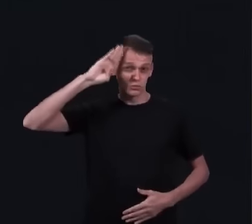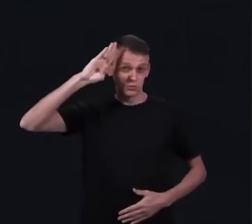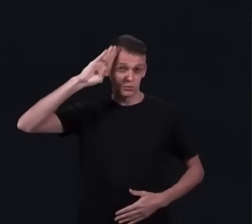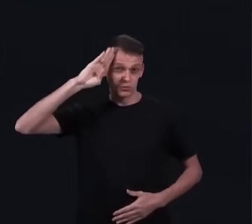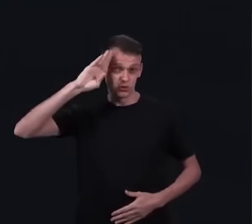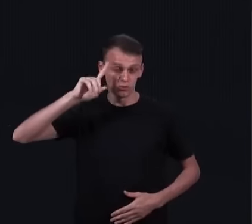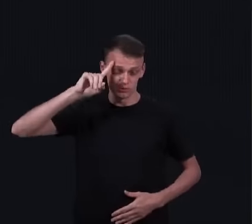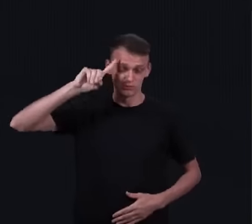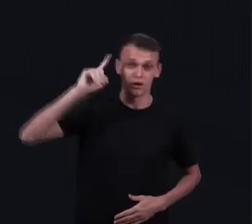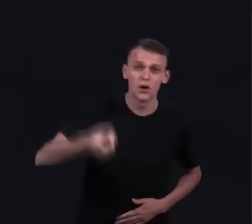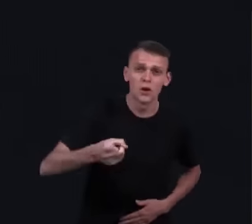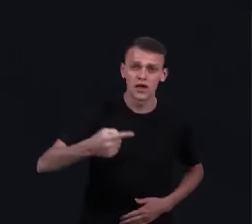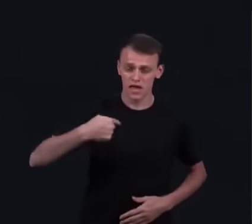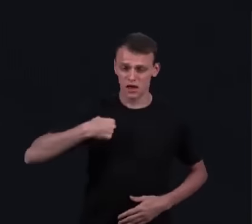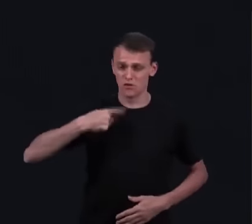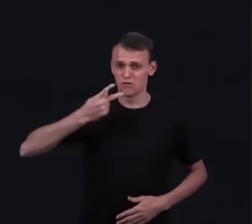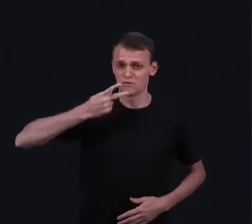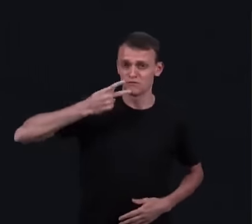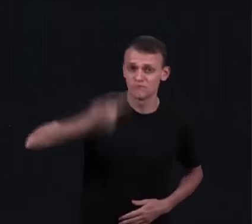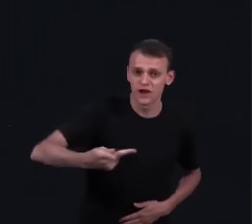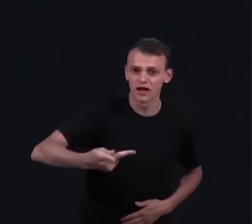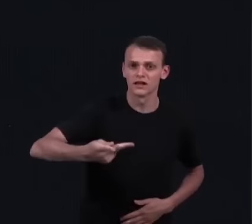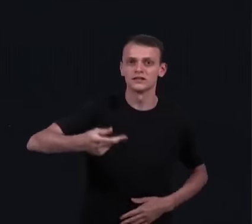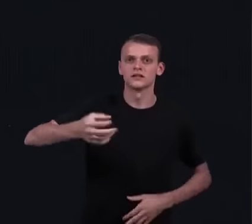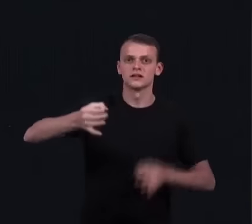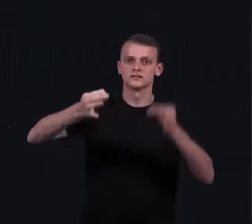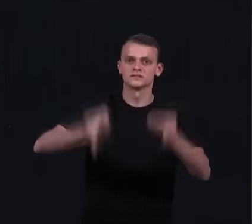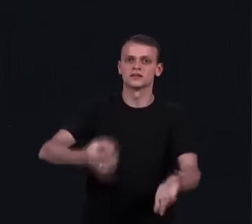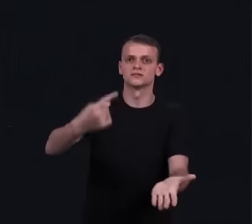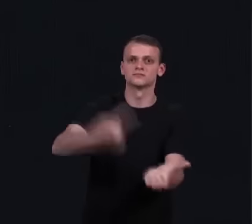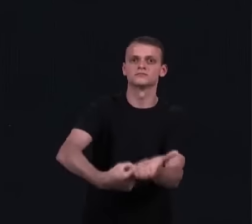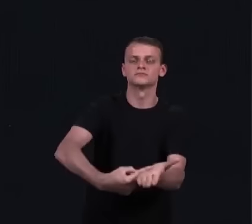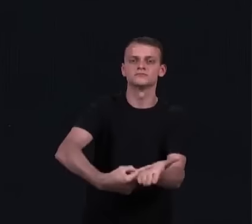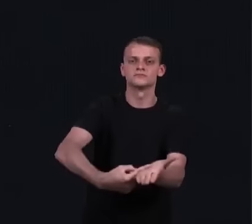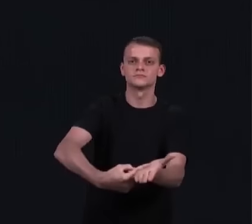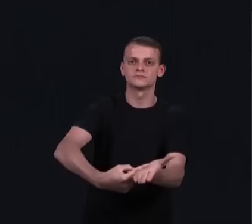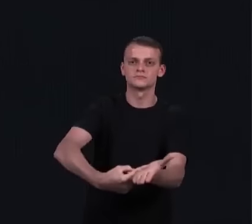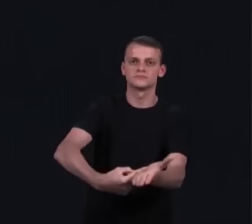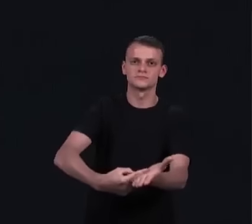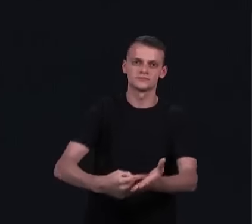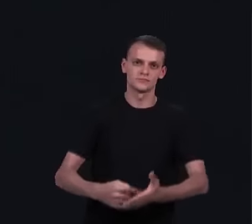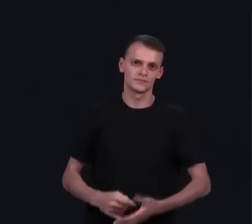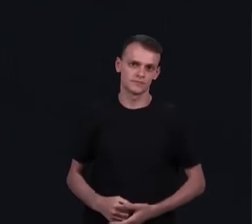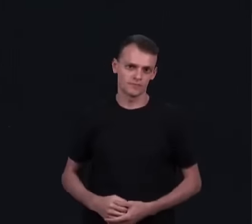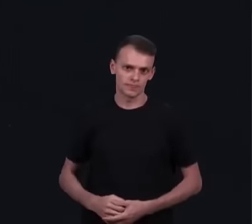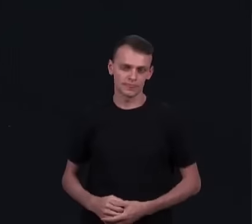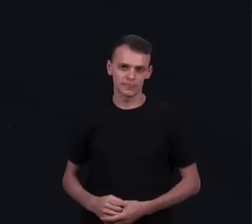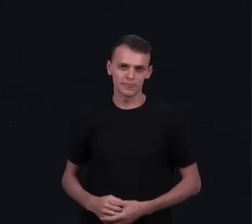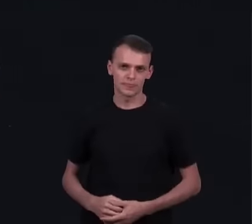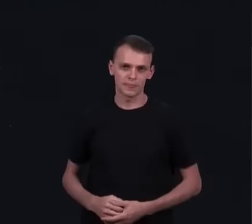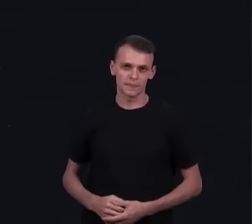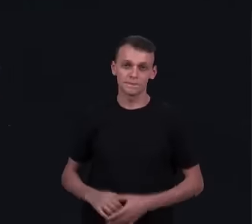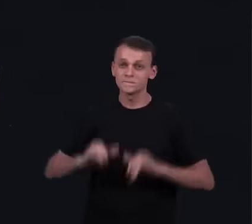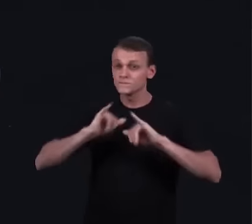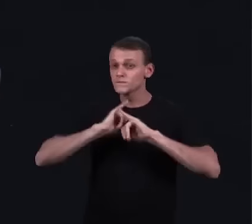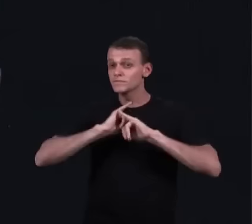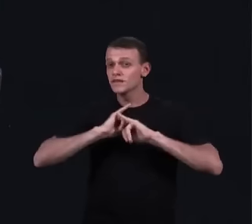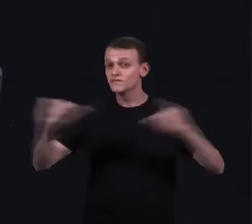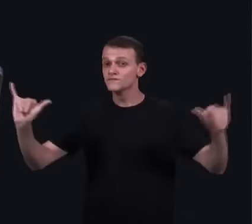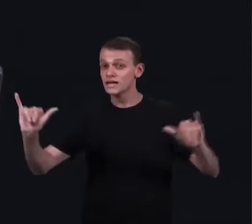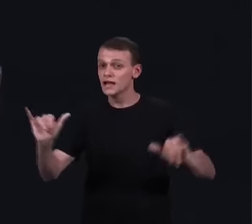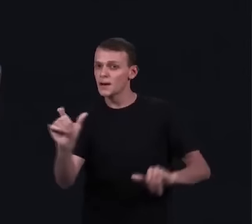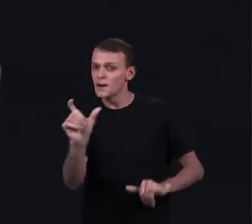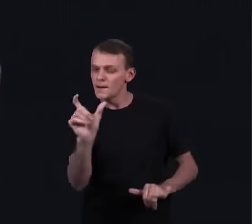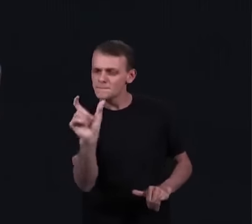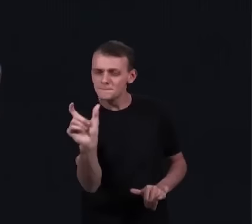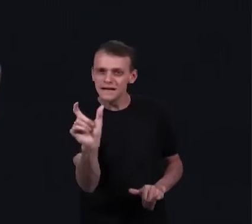autoridade, posso dizer uma palavra e assim ela vai ser cumprida. Diz uma